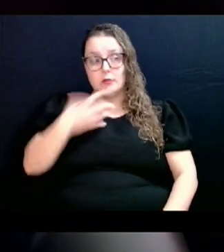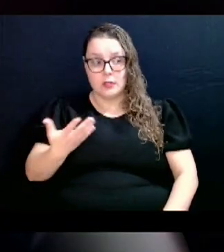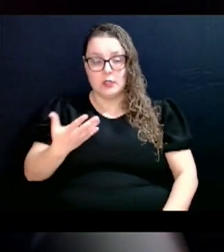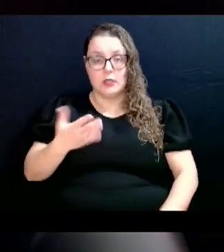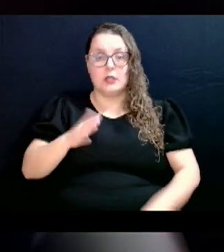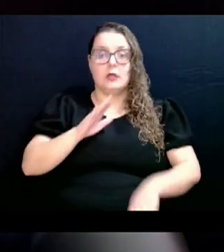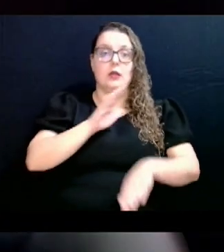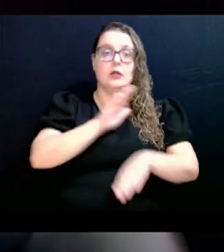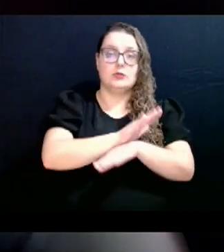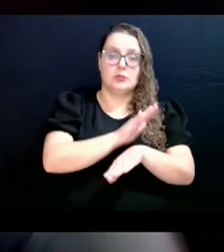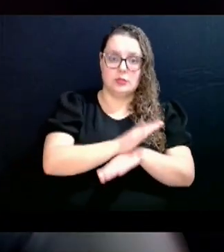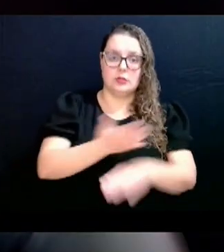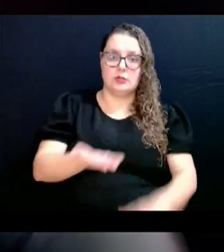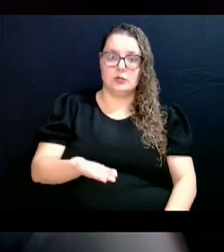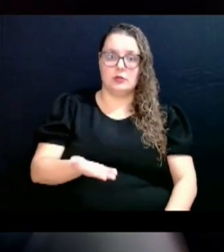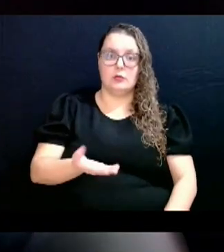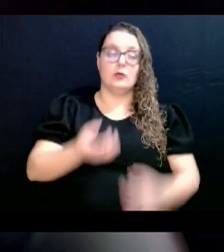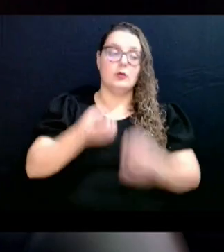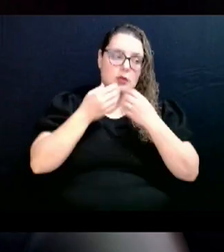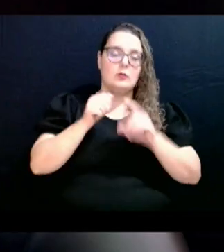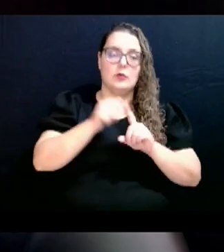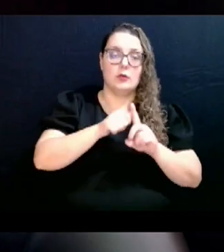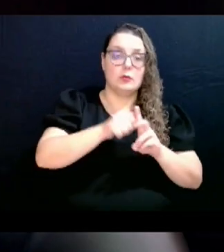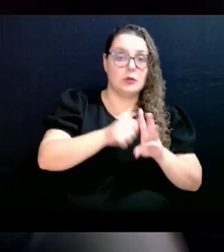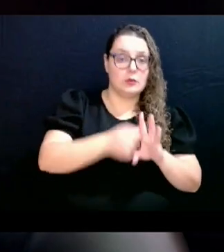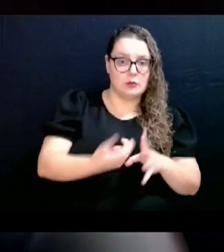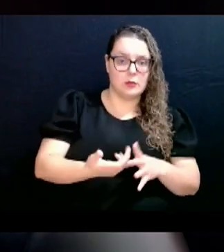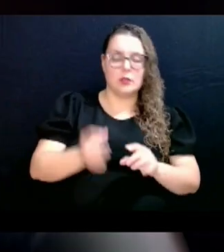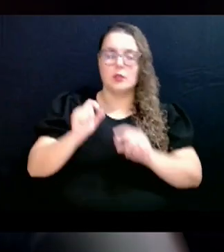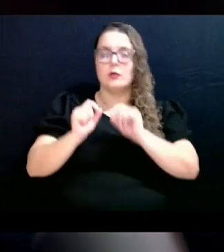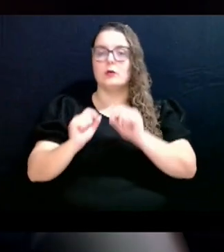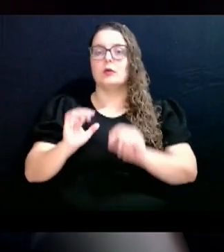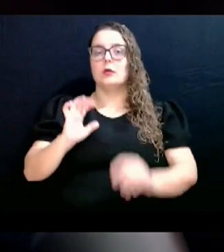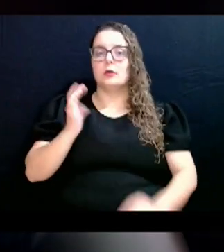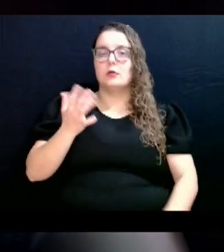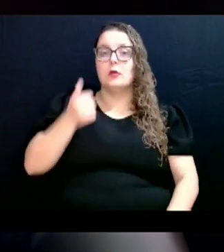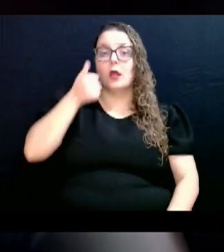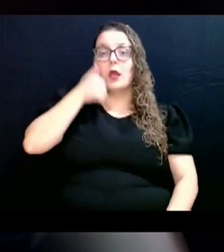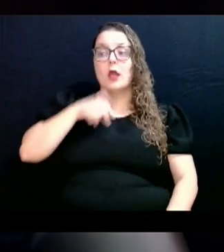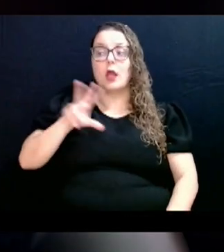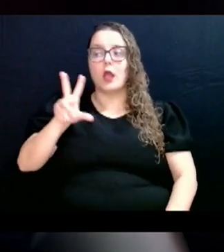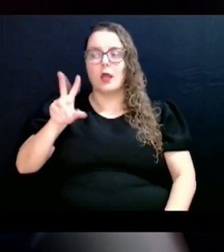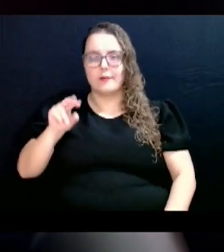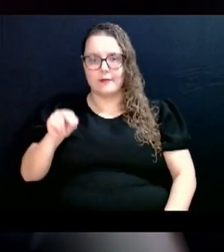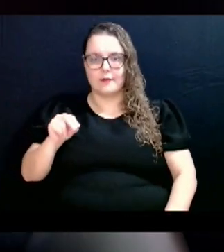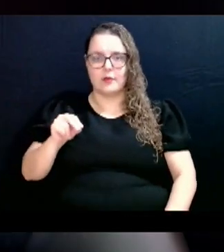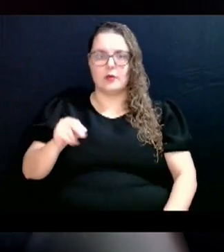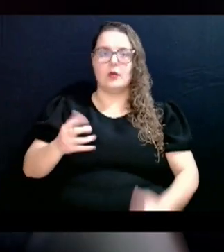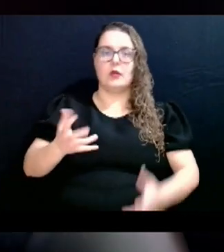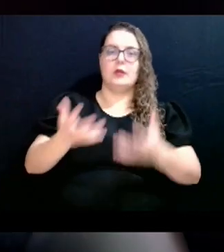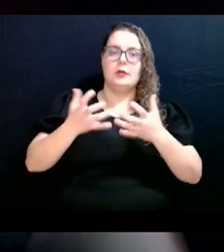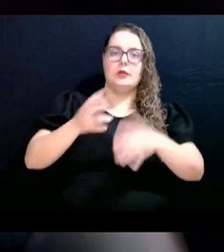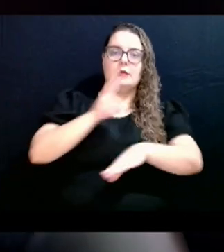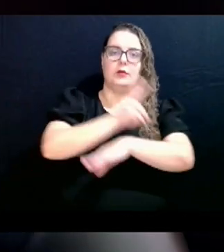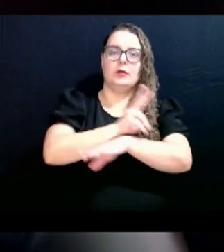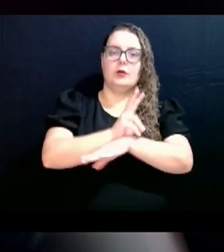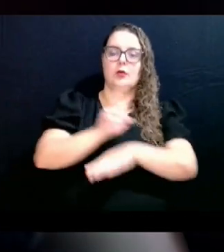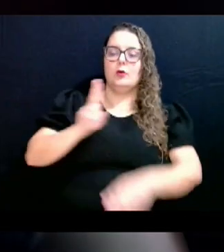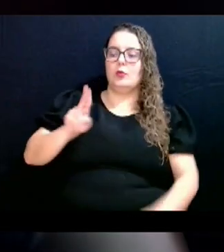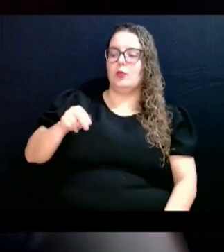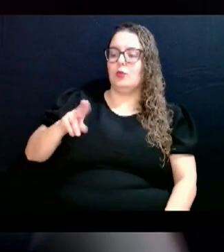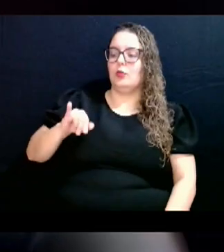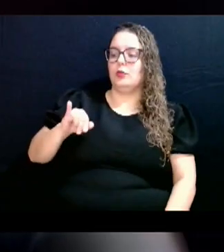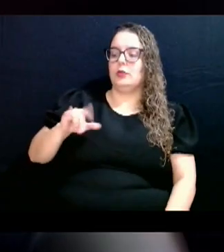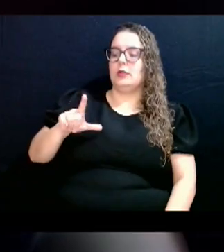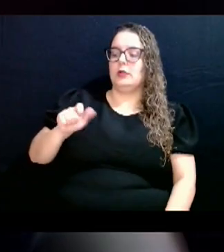até meses. E aí o que aconteceu? A avó entrou requerendo a guarda unilateral das netas.